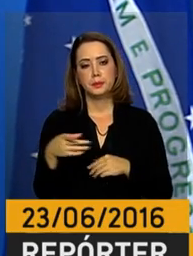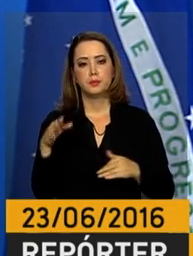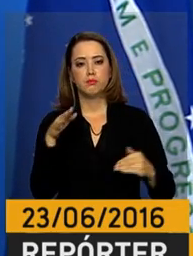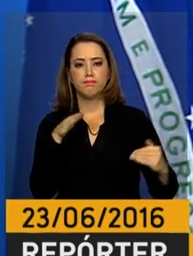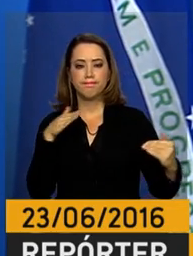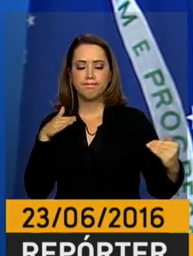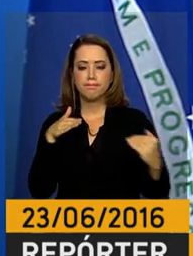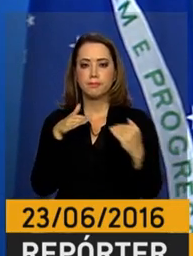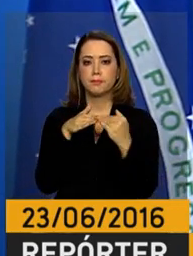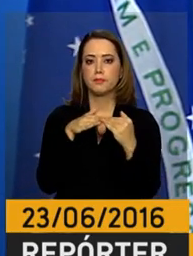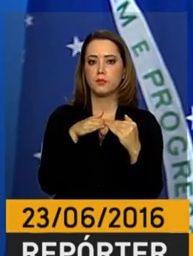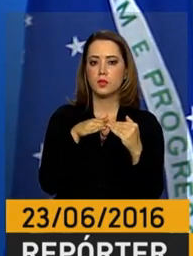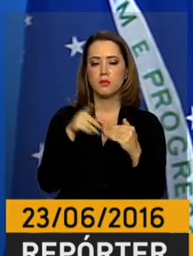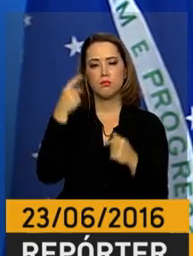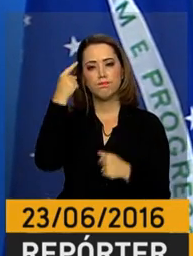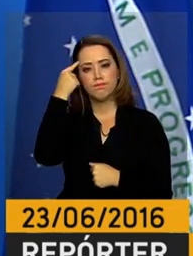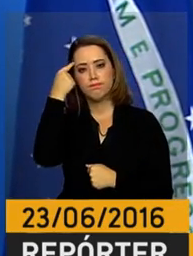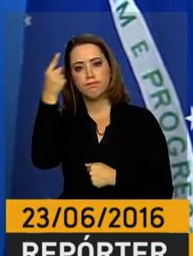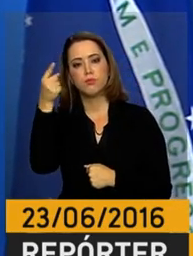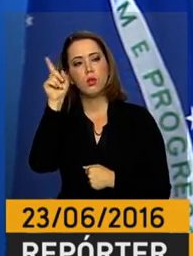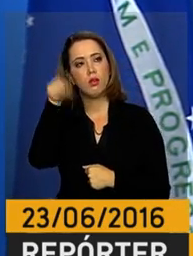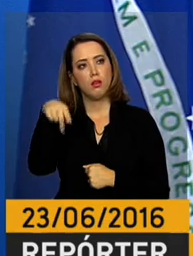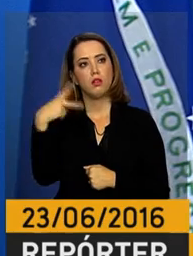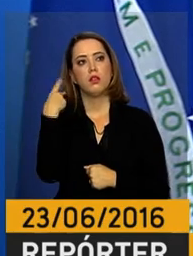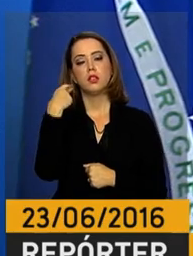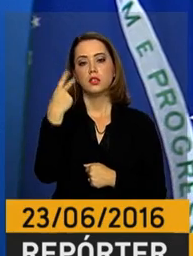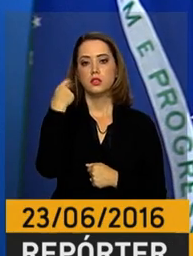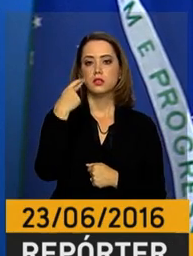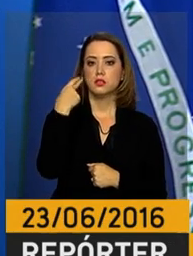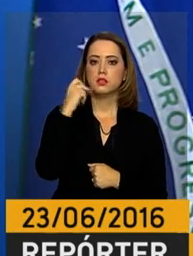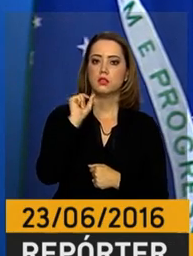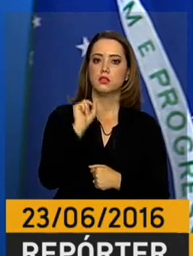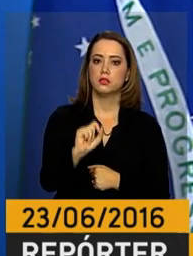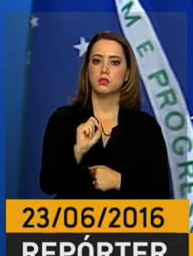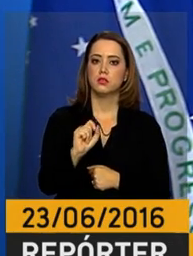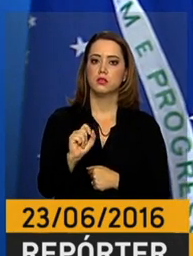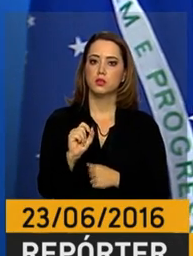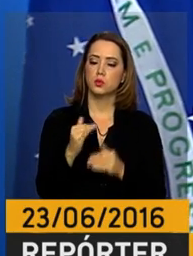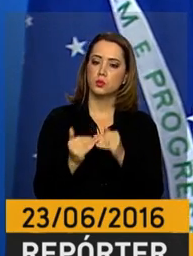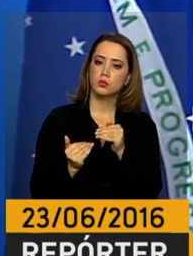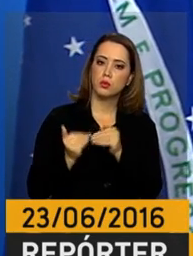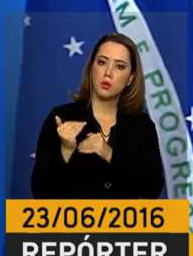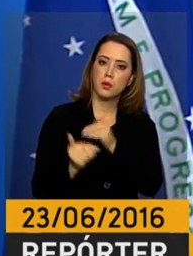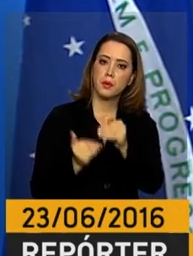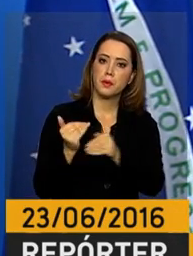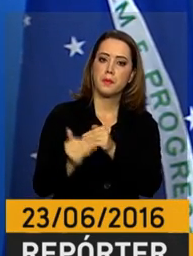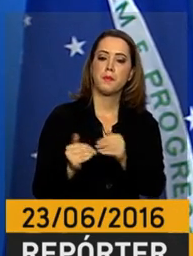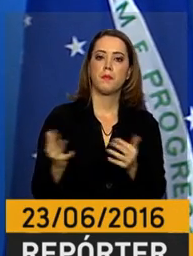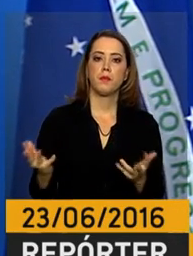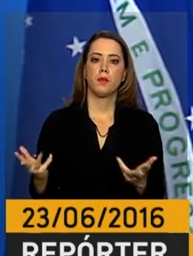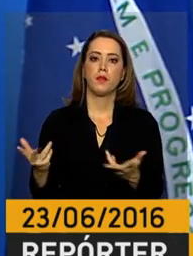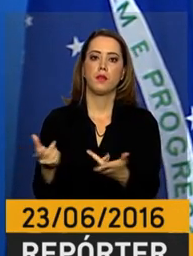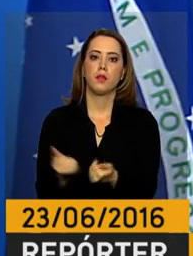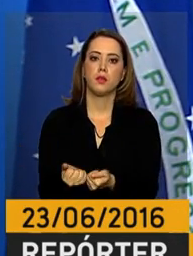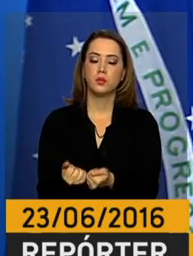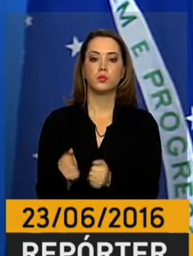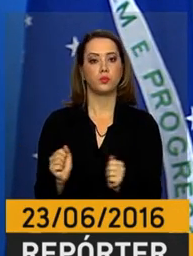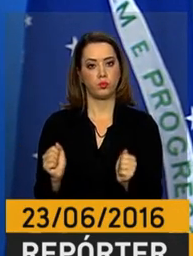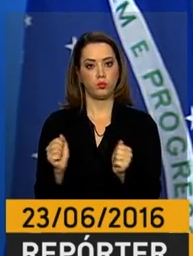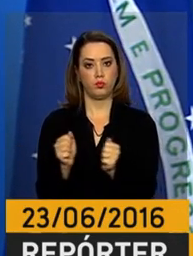pode explicar e justificar como natural a eventual eficácia ultrapar da decisão no mandado de